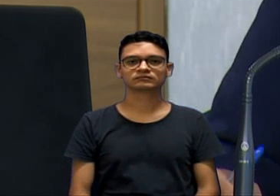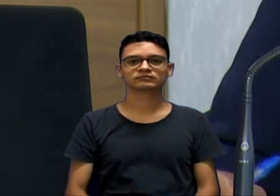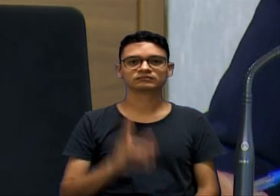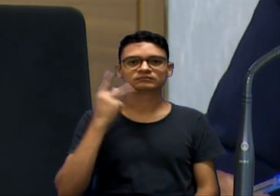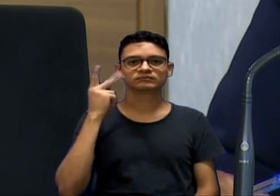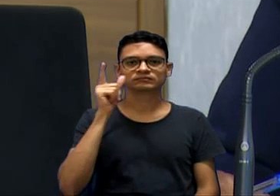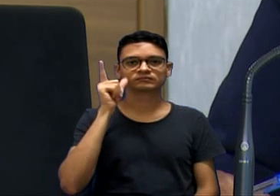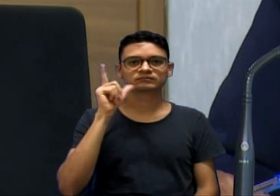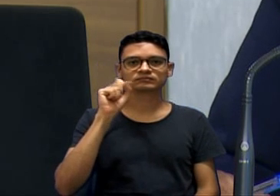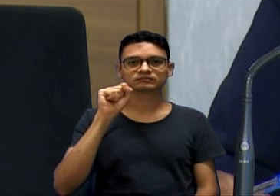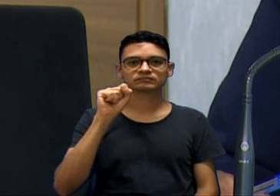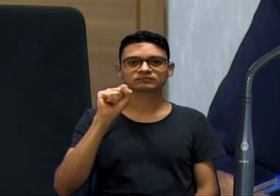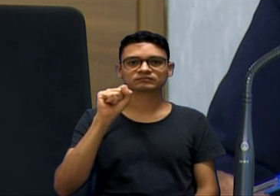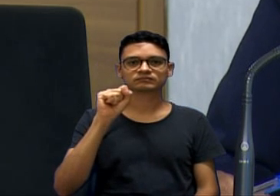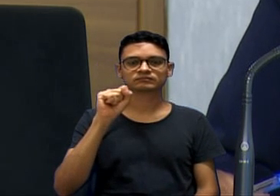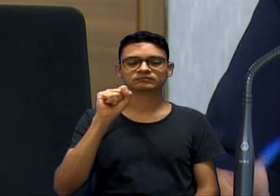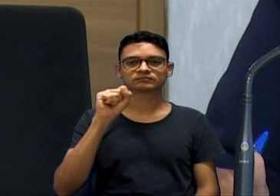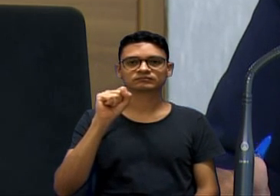Vereador Luiz Santos,